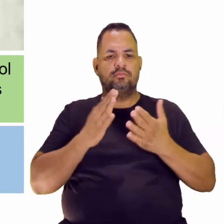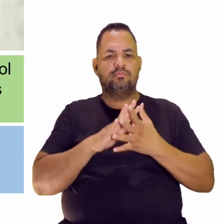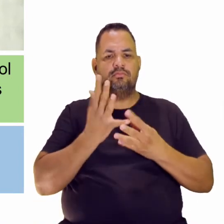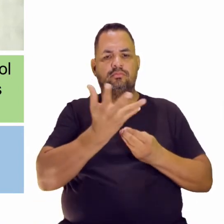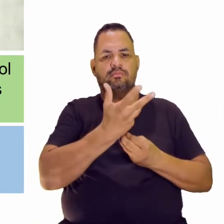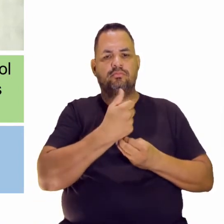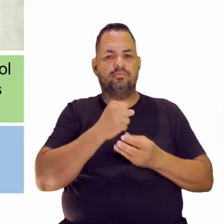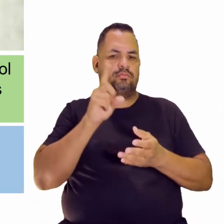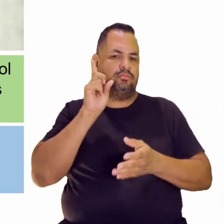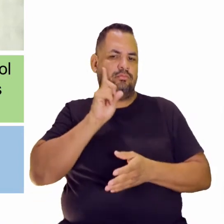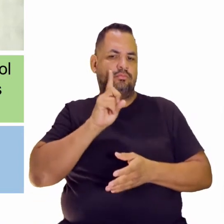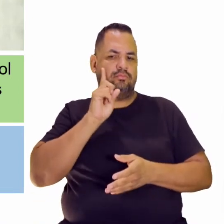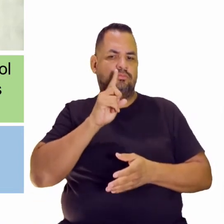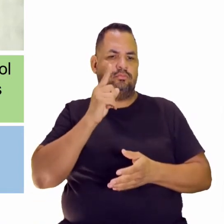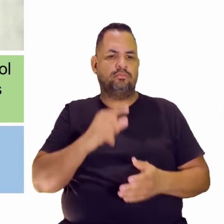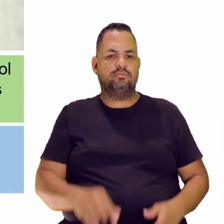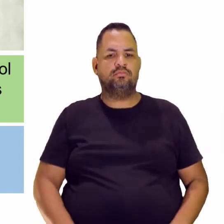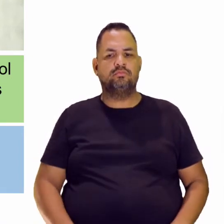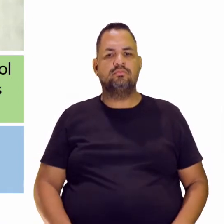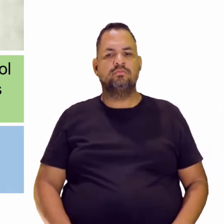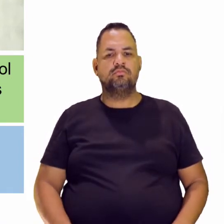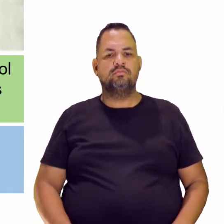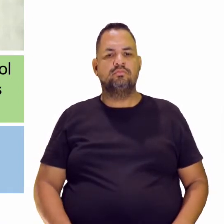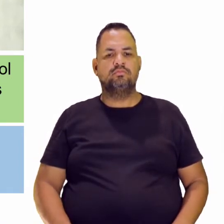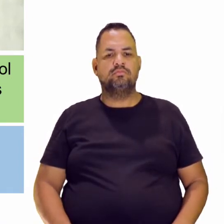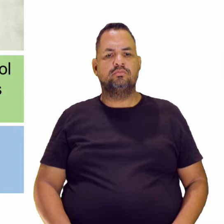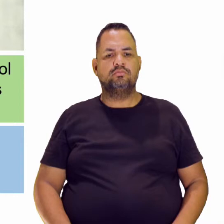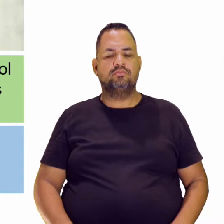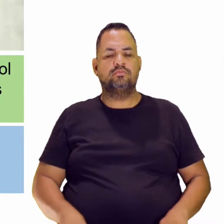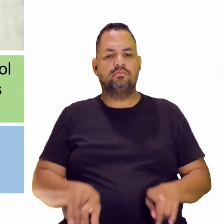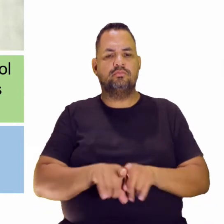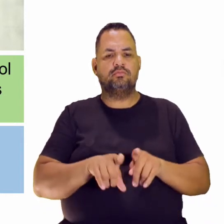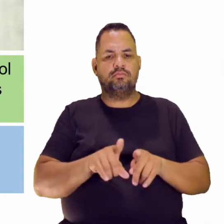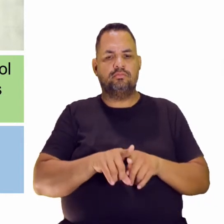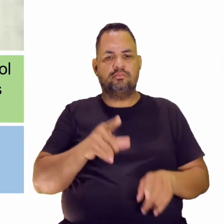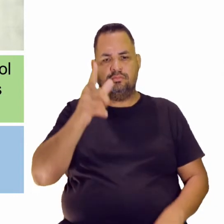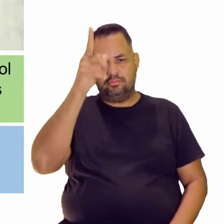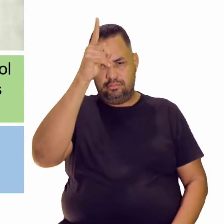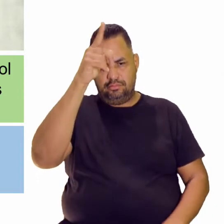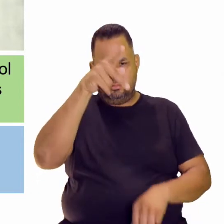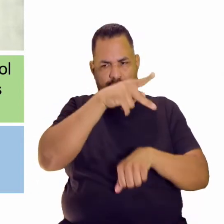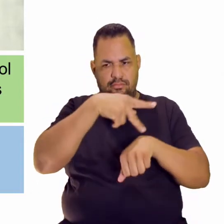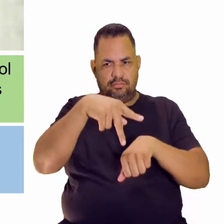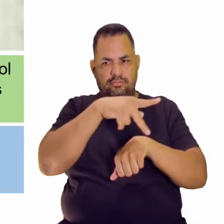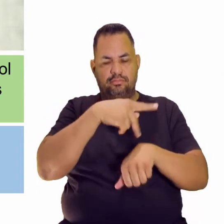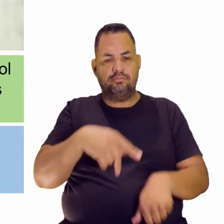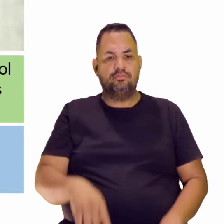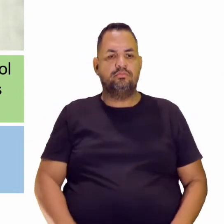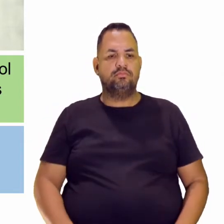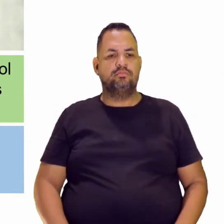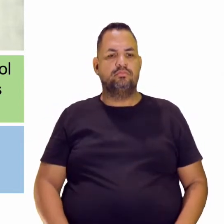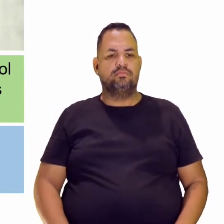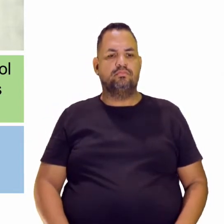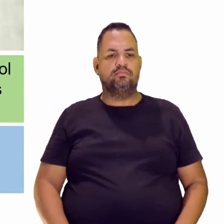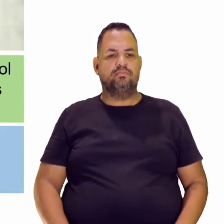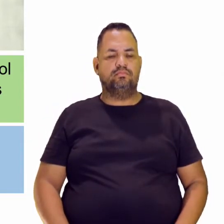nas escolas de arte dos Estados Unidos e também na Alemanha, né?